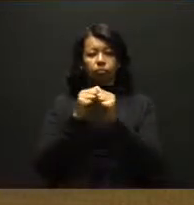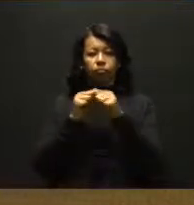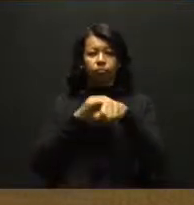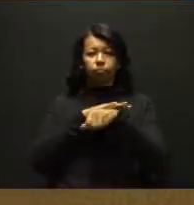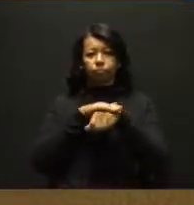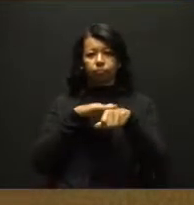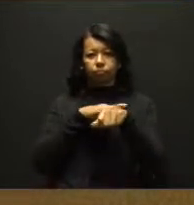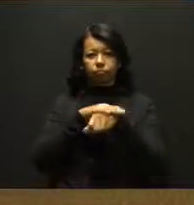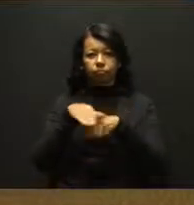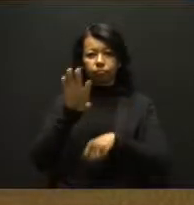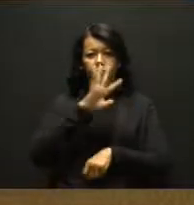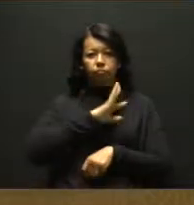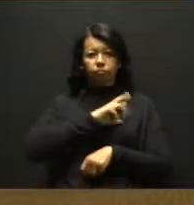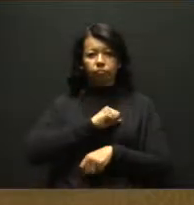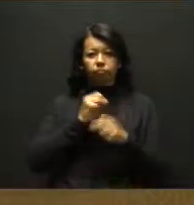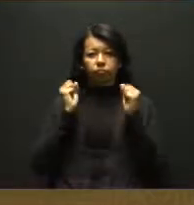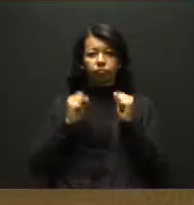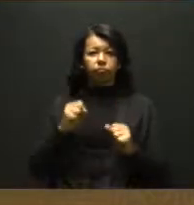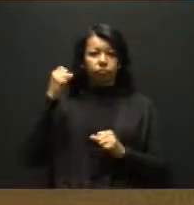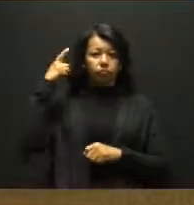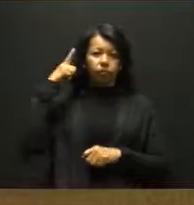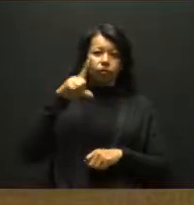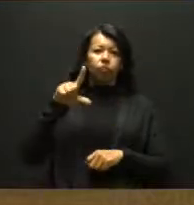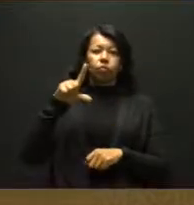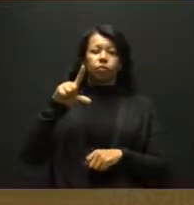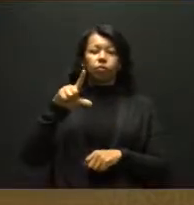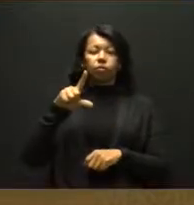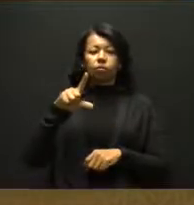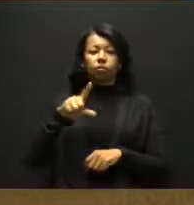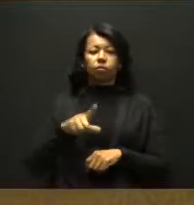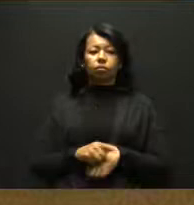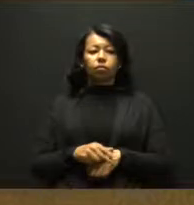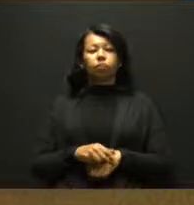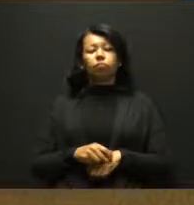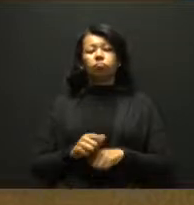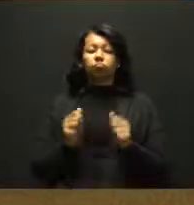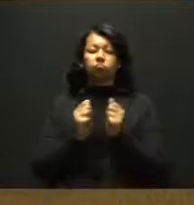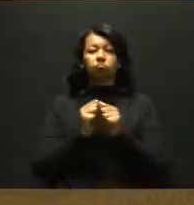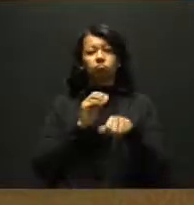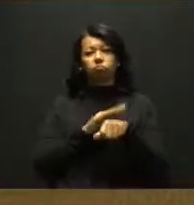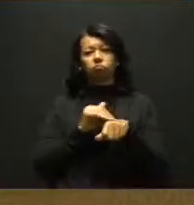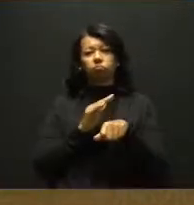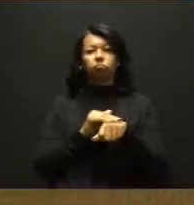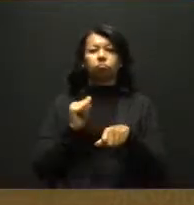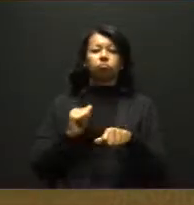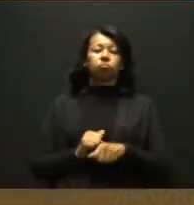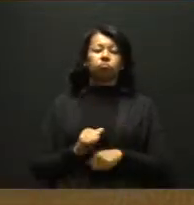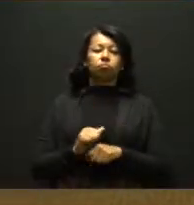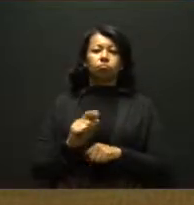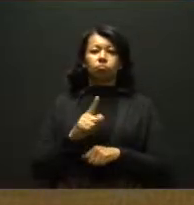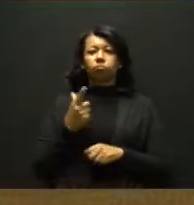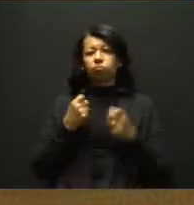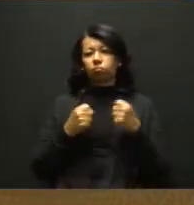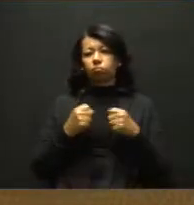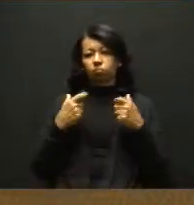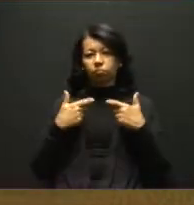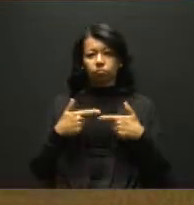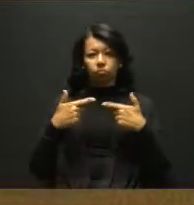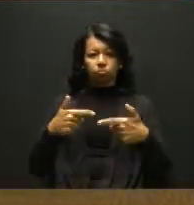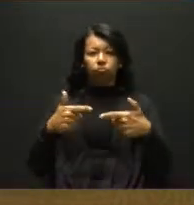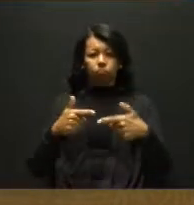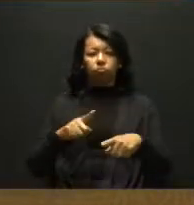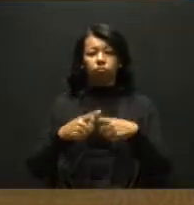amor que acho que a gente pode conseguir esse feito com carinho e mais uma vez remeterá